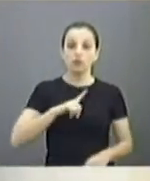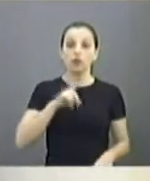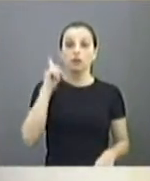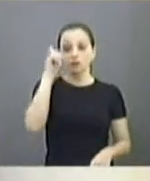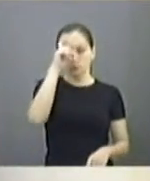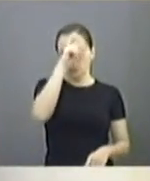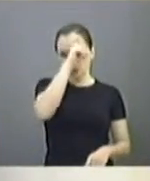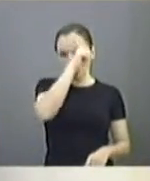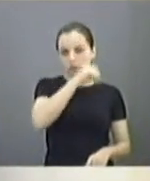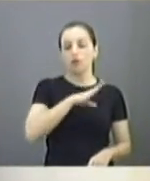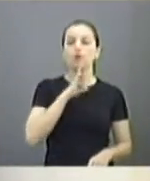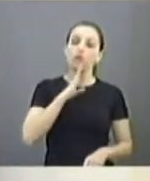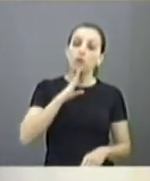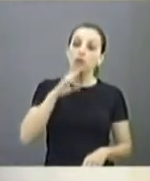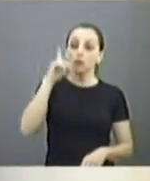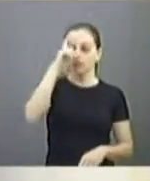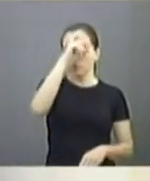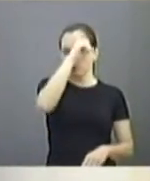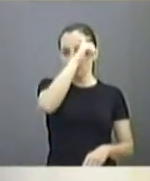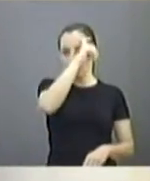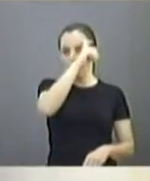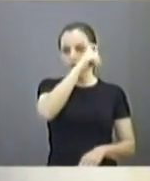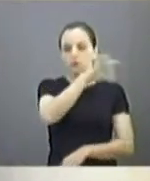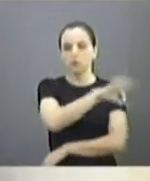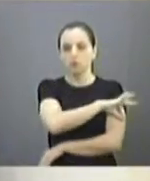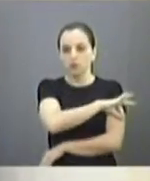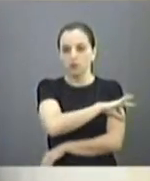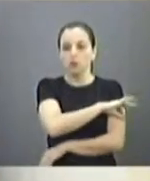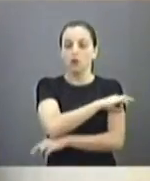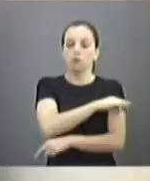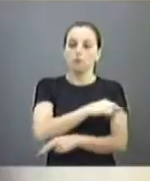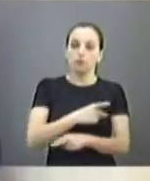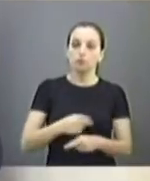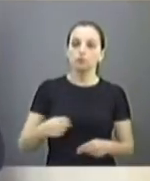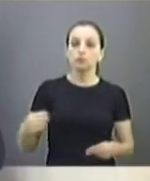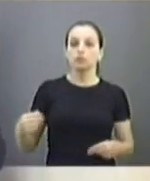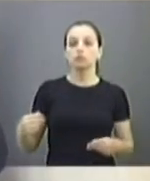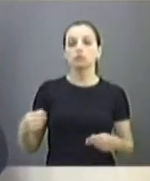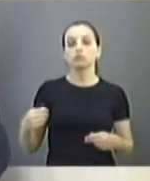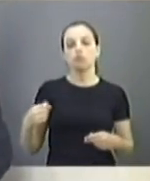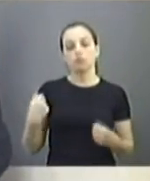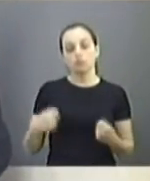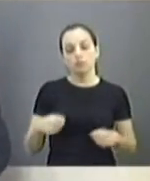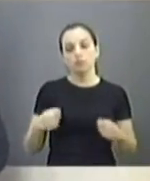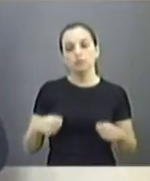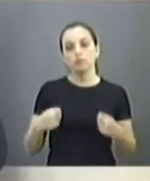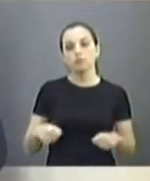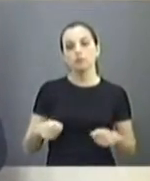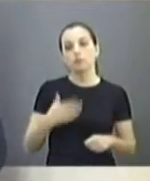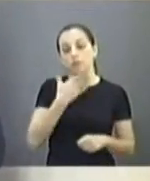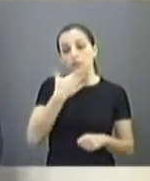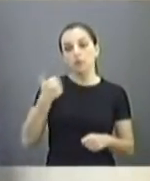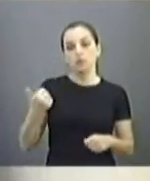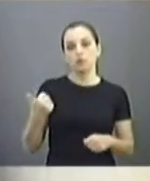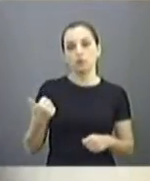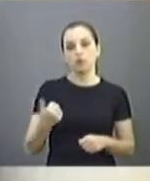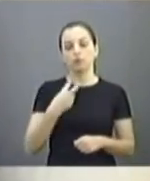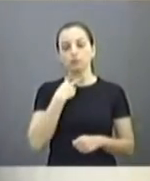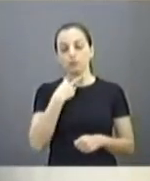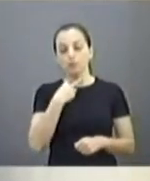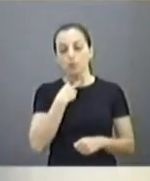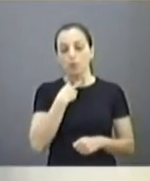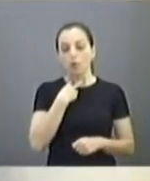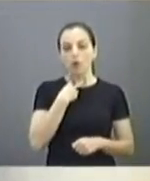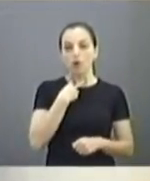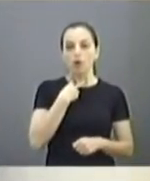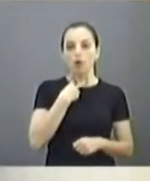dificuldades, eu conheço as dificuldades da prefeitura, mas algumas coisas têm que ser priorizadas. Não pode a